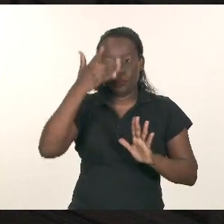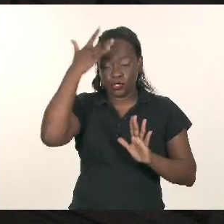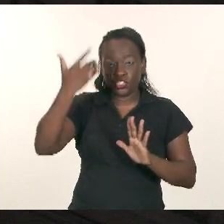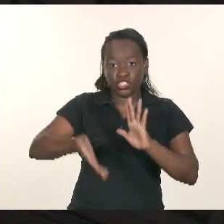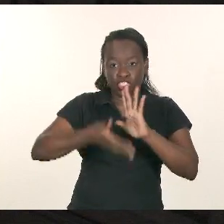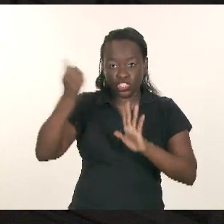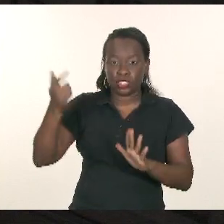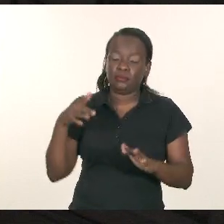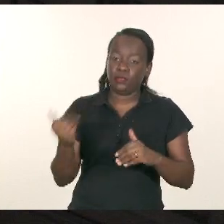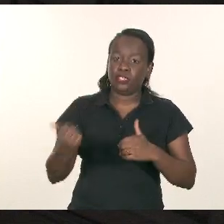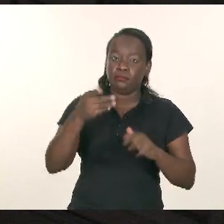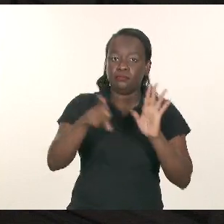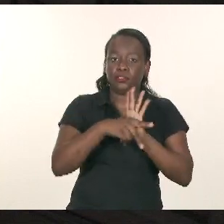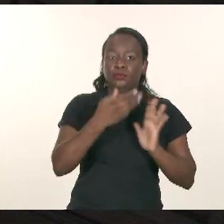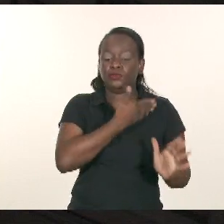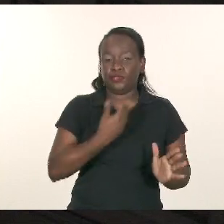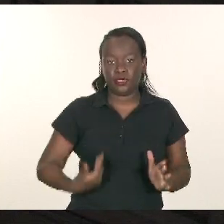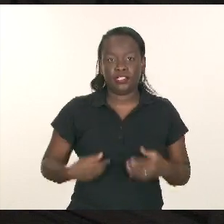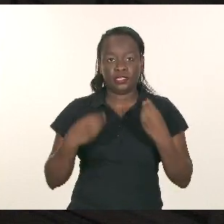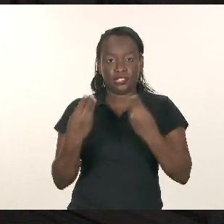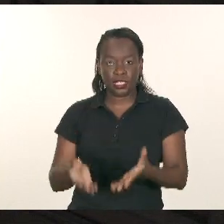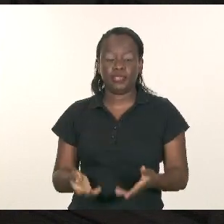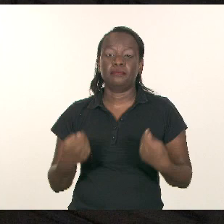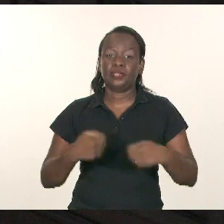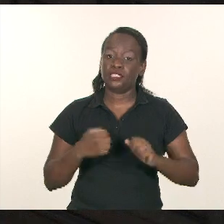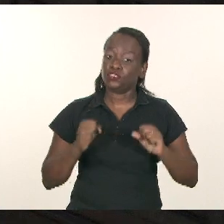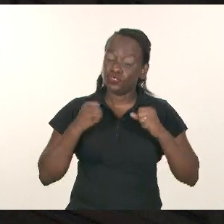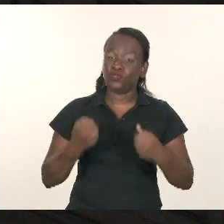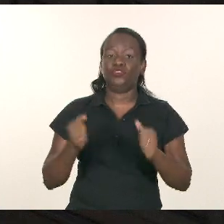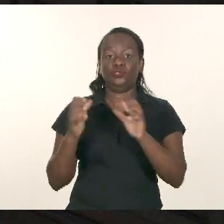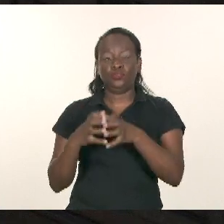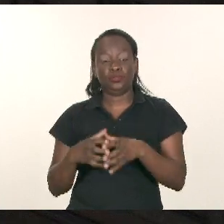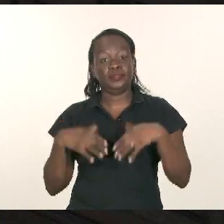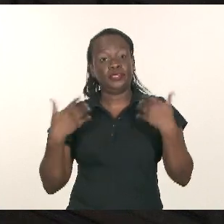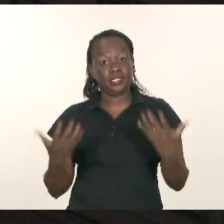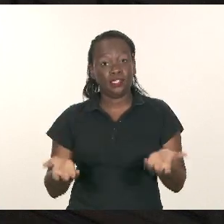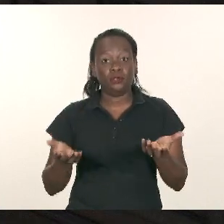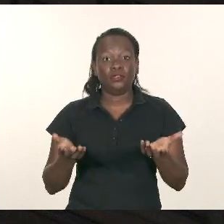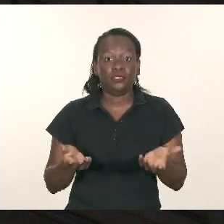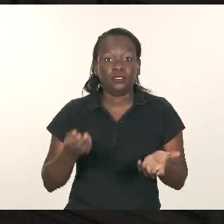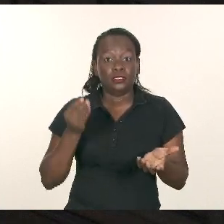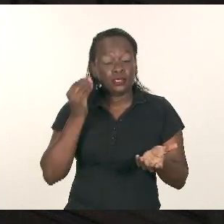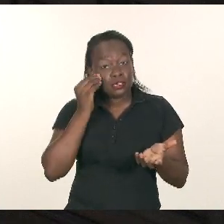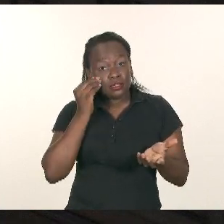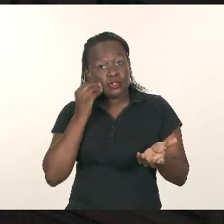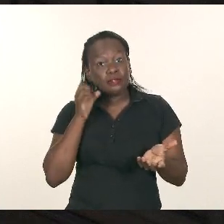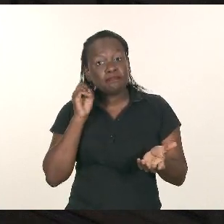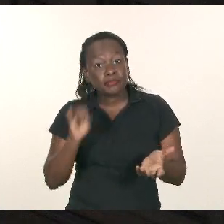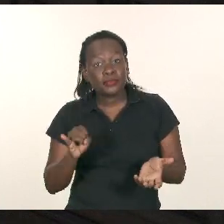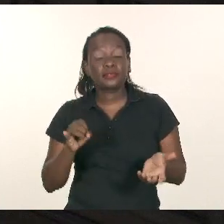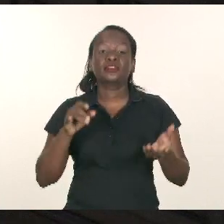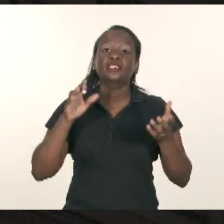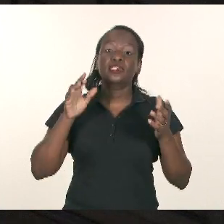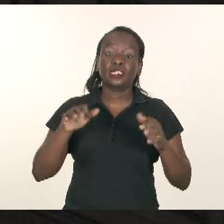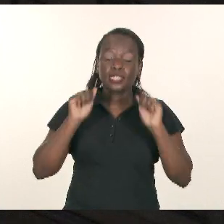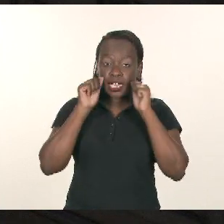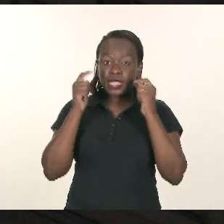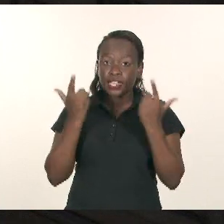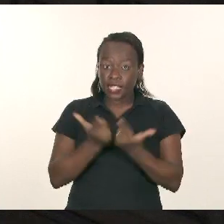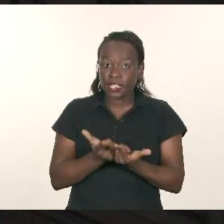ali a gente sabe que seria necessário um conjunto de esforços. Então, André, quem sabe a Assembleia